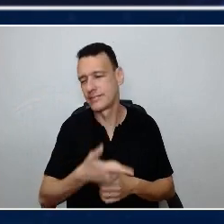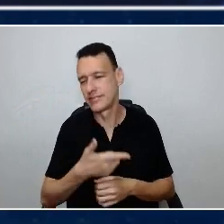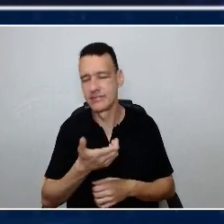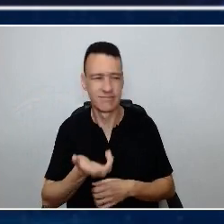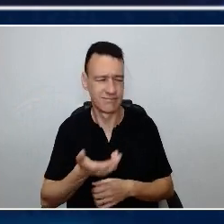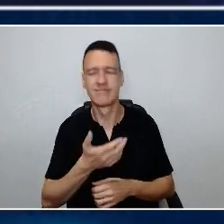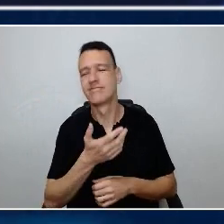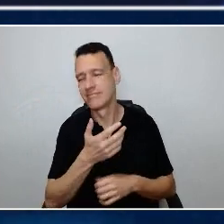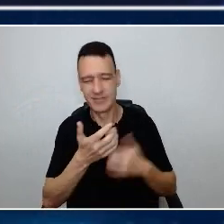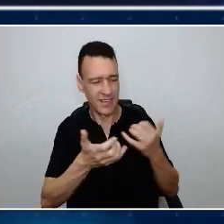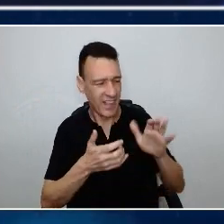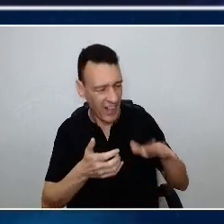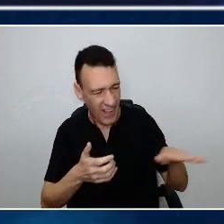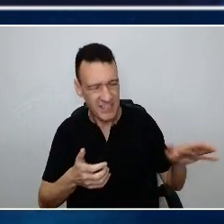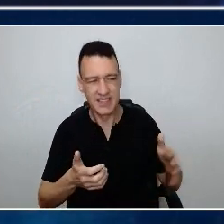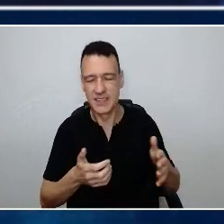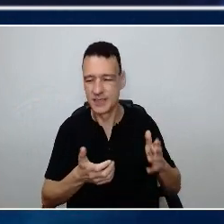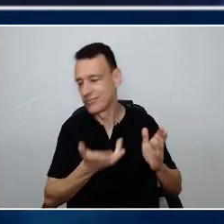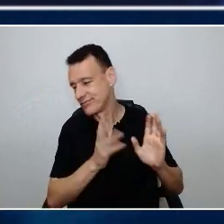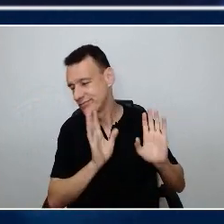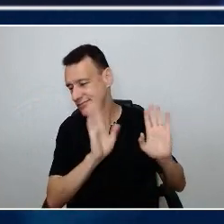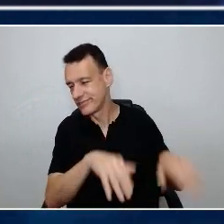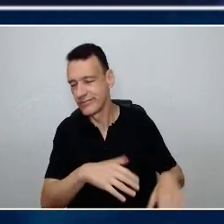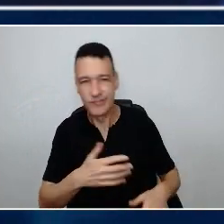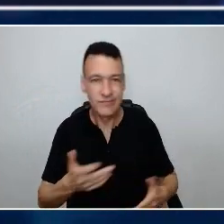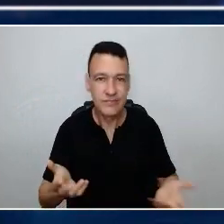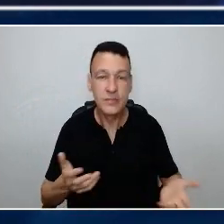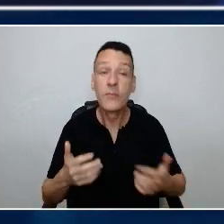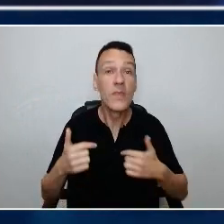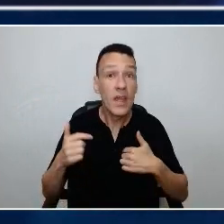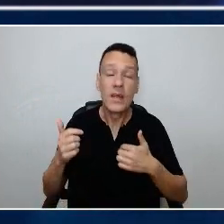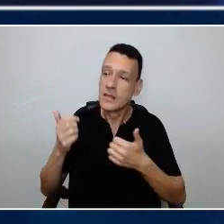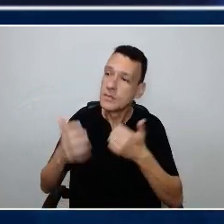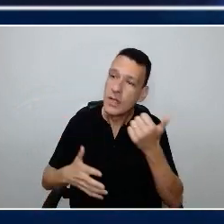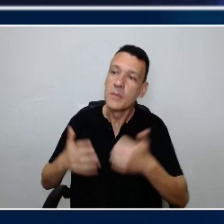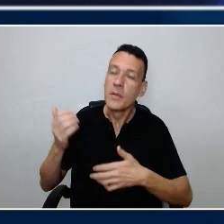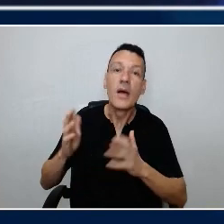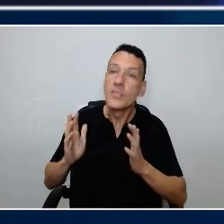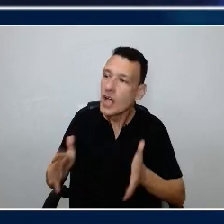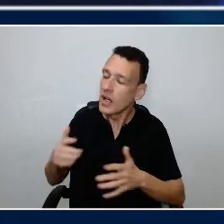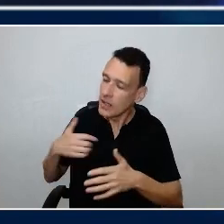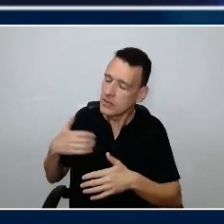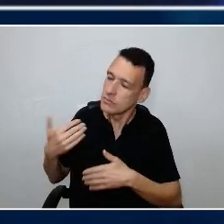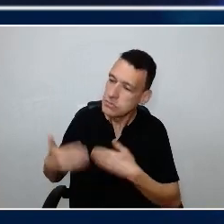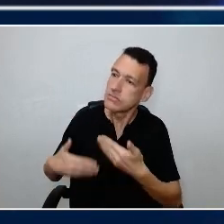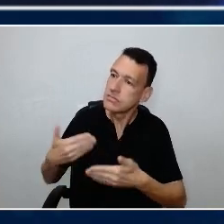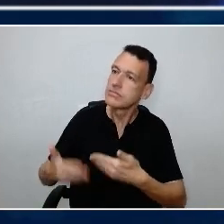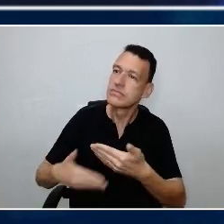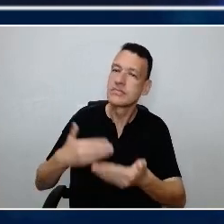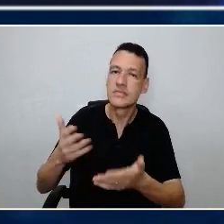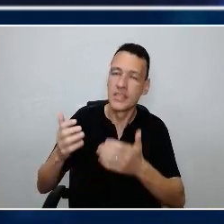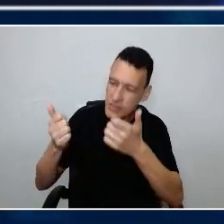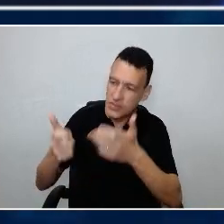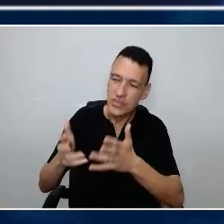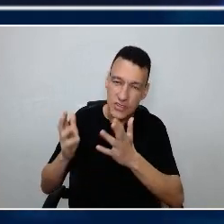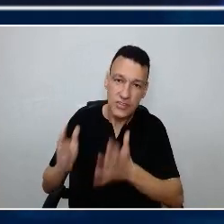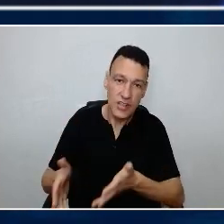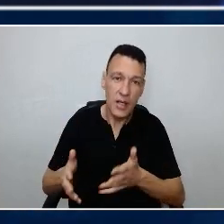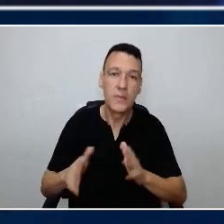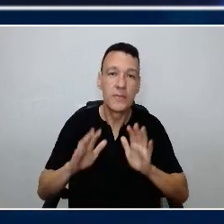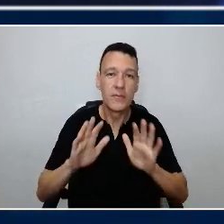você fosse criança mesmo que você fale e explica a sua trajetória é difícil para adultos te